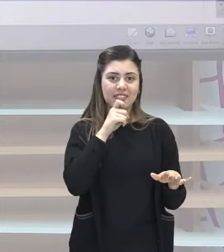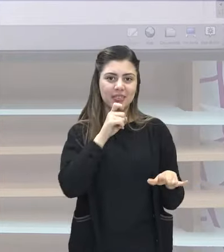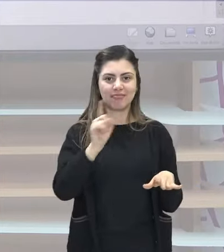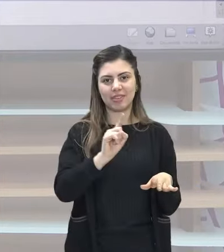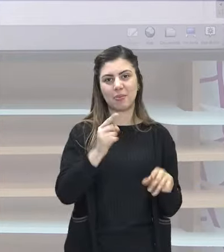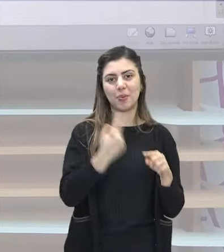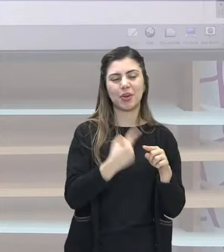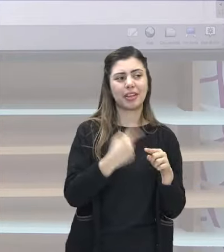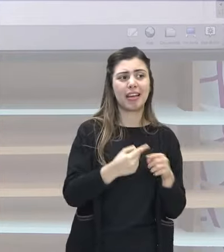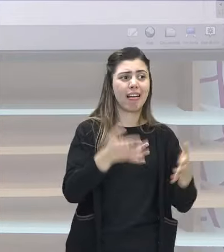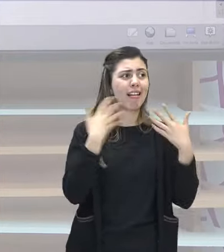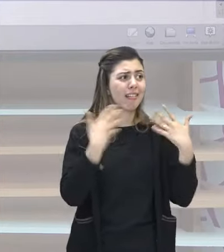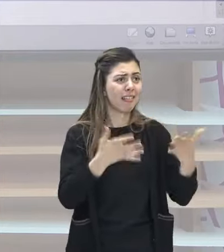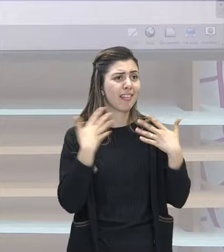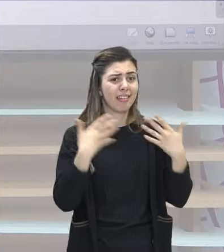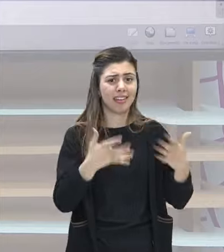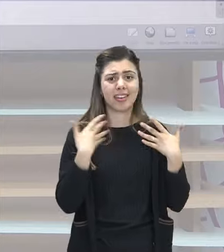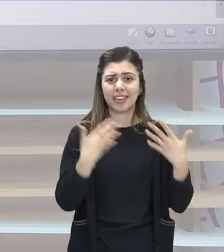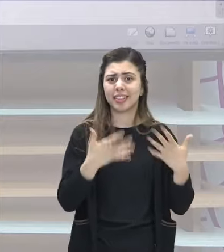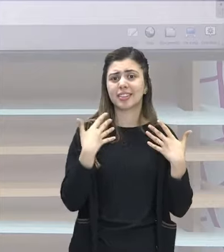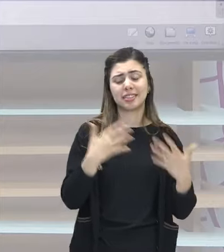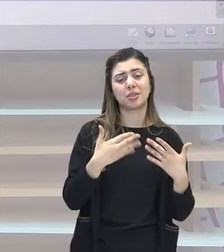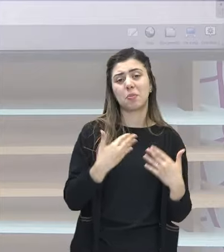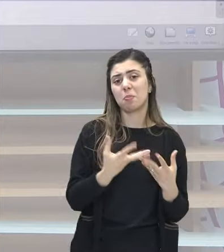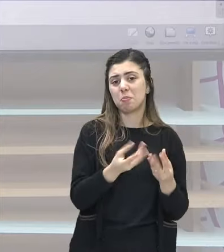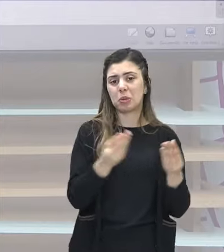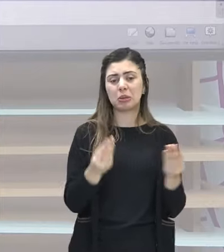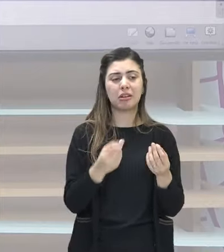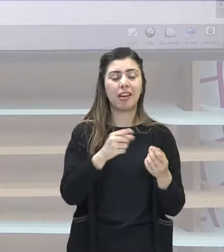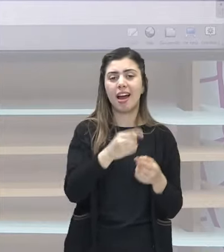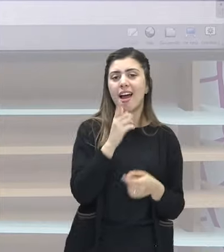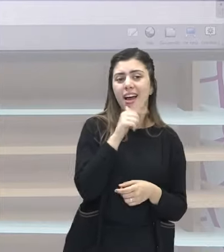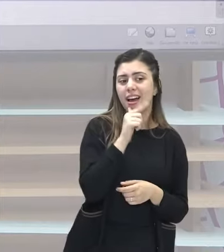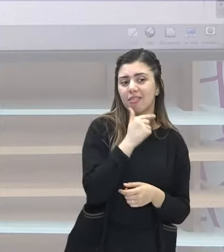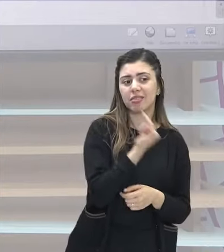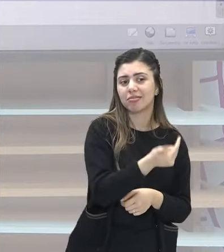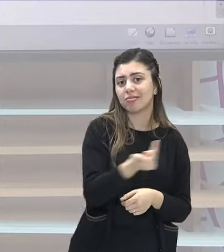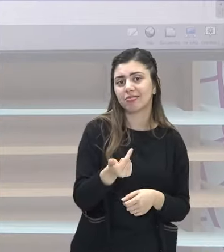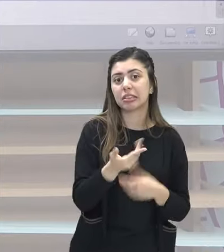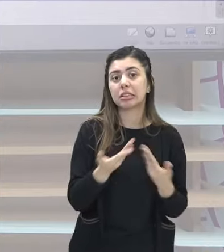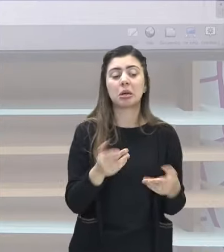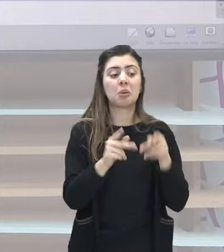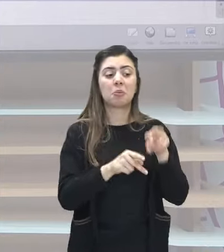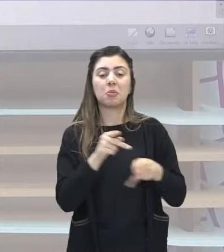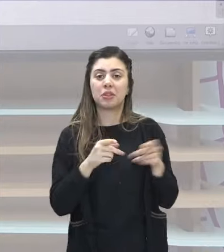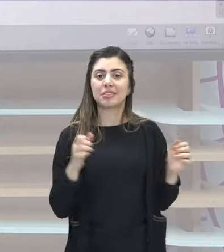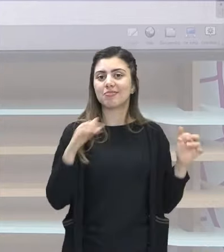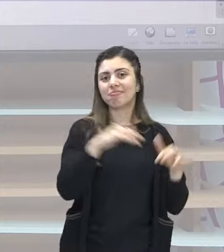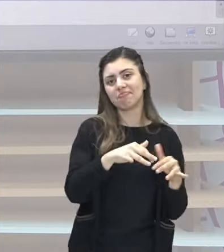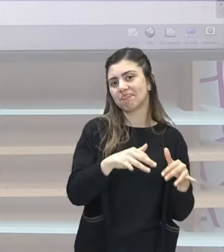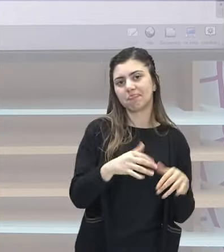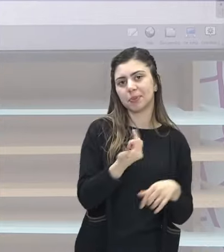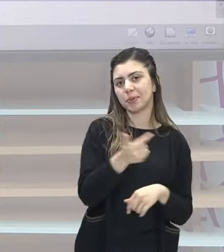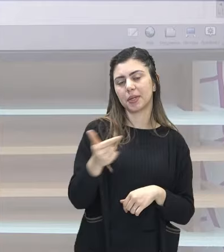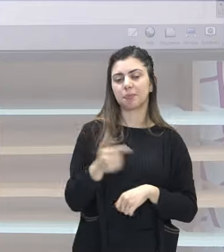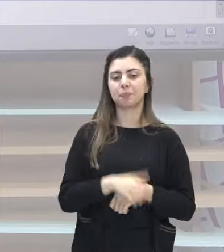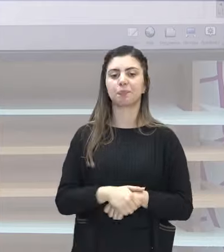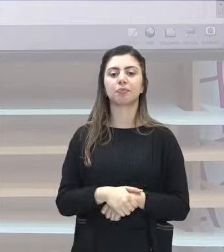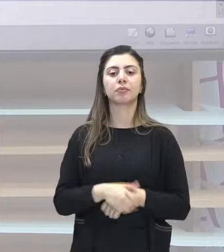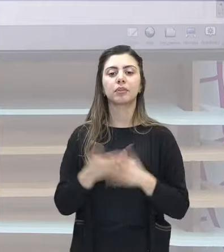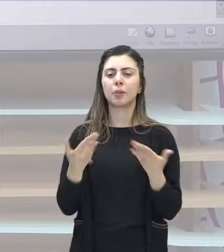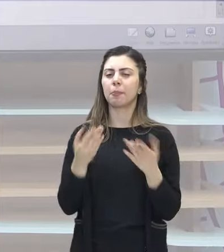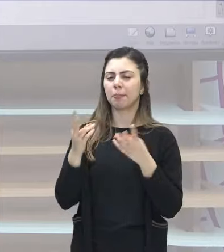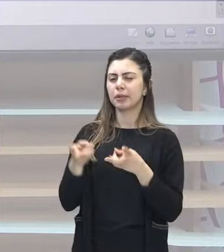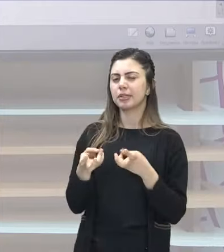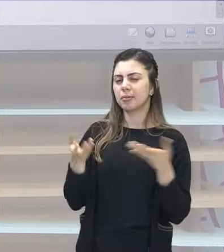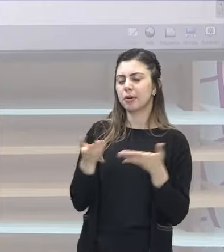causa do calor eh é muito quente não tem quase água Tá certo então a população não vai ocupar essas áreas Observe aqui no mapa